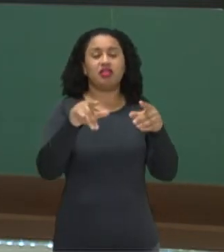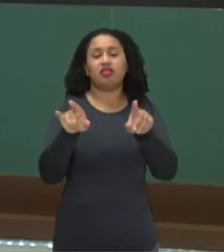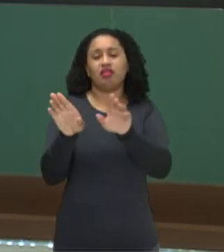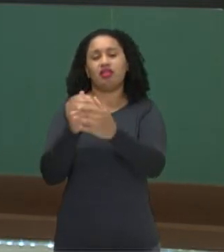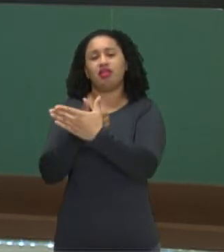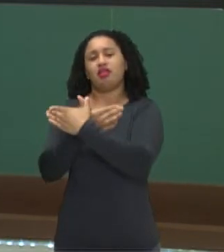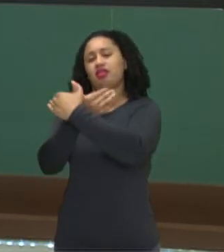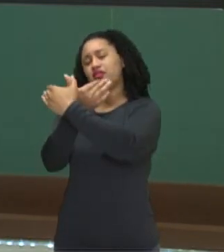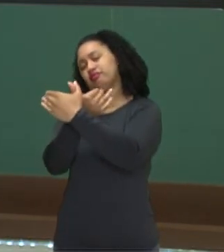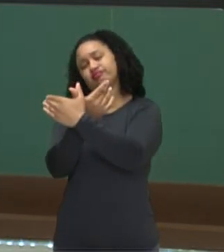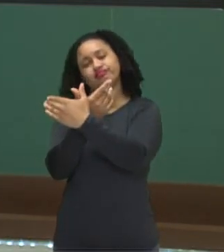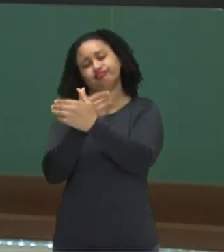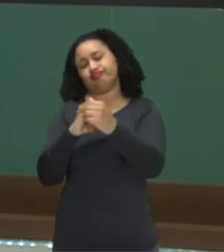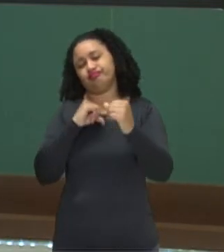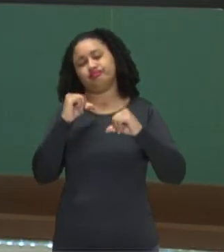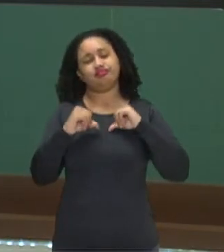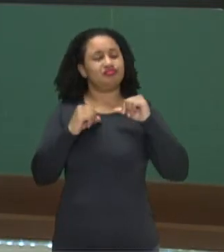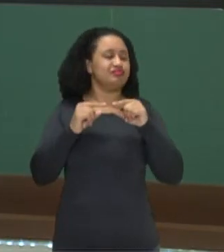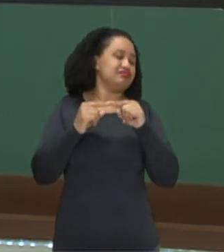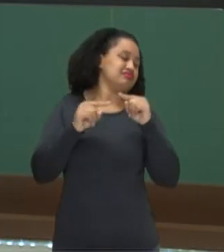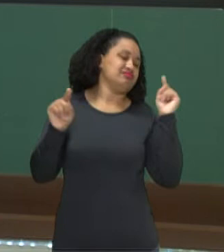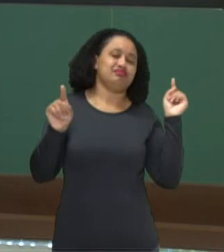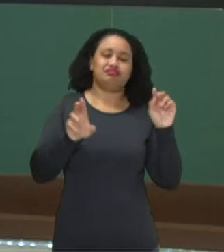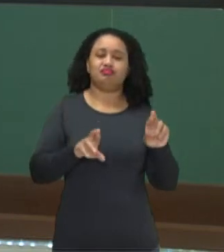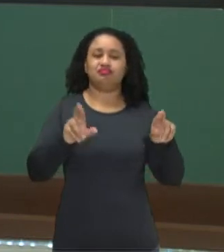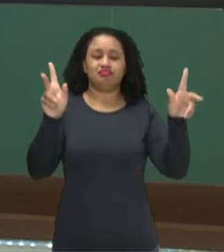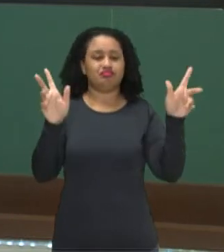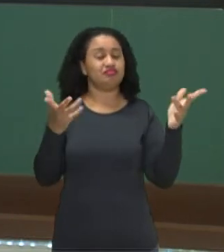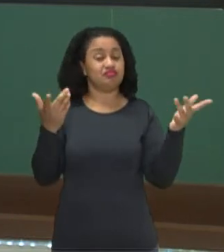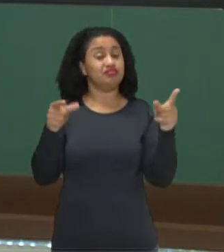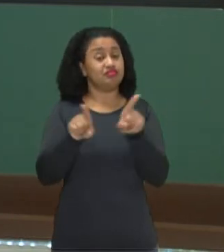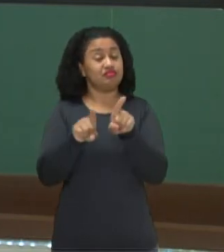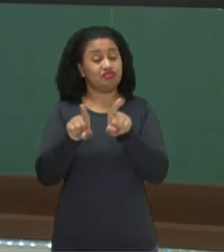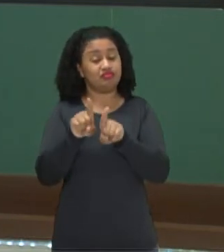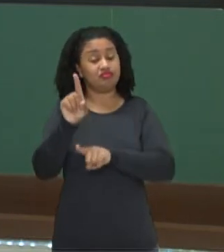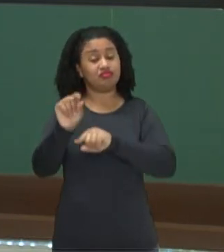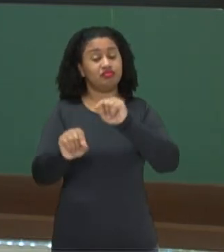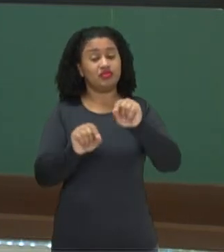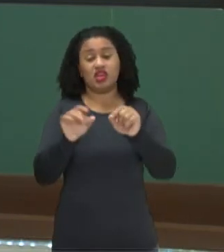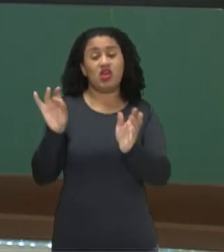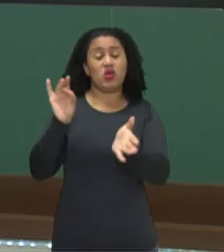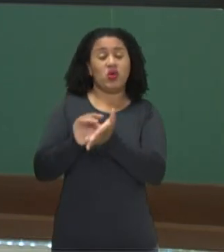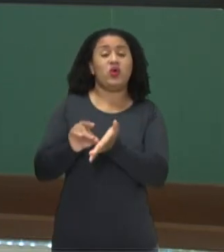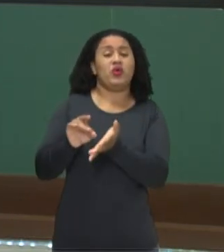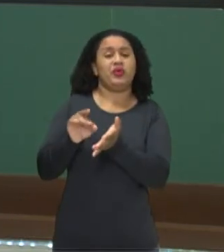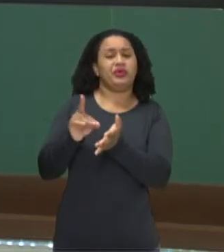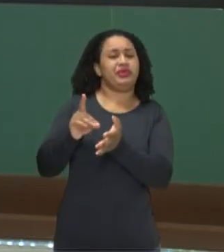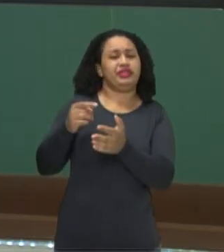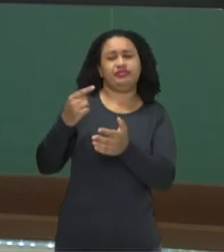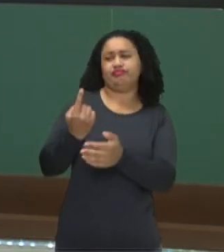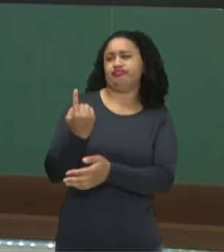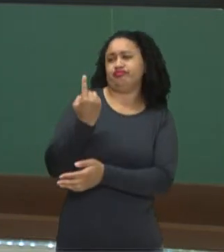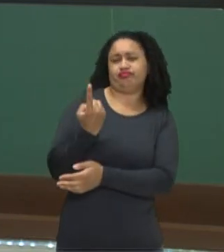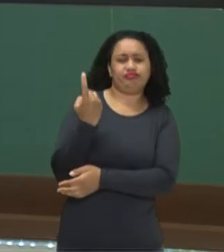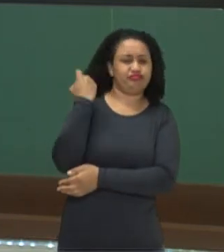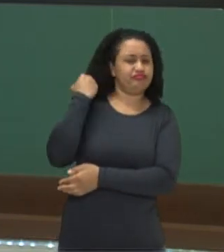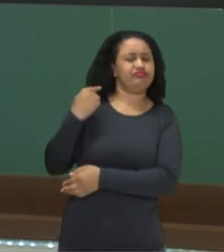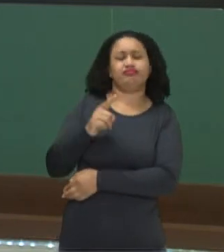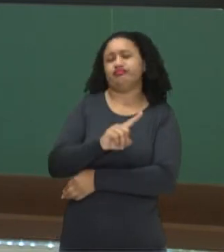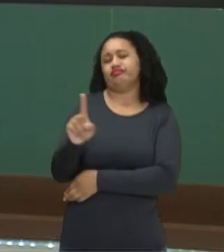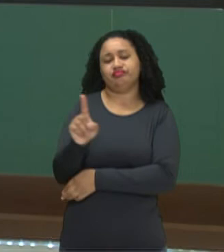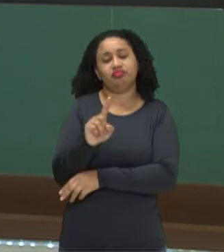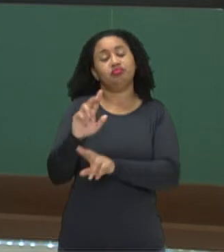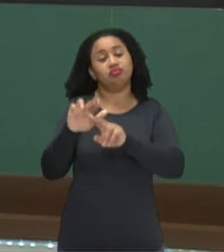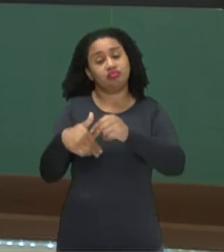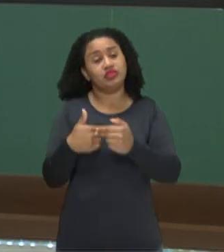borboleta, anatomicamente não tem nada em comum e nem mesmo a mesma origem embrionária. Então, por isso que a